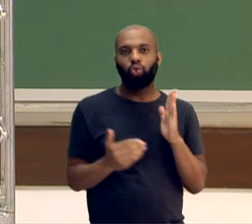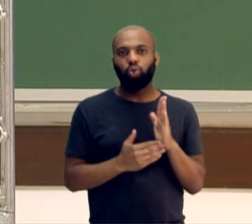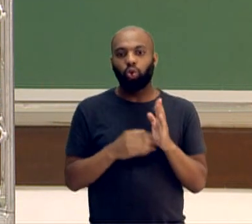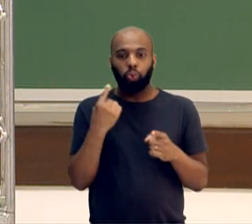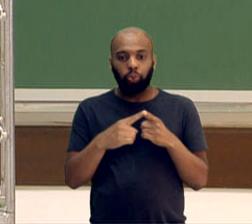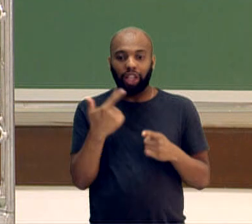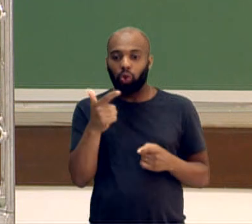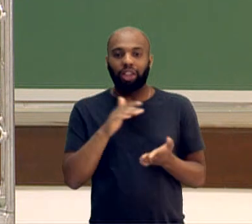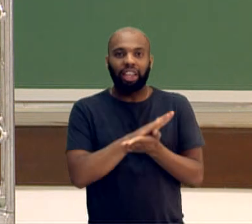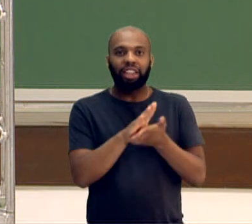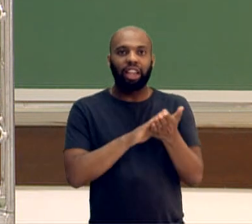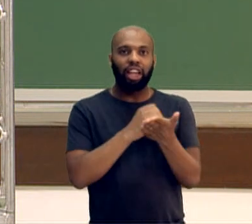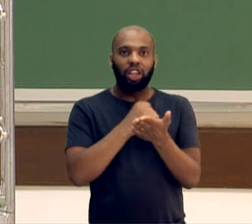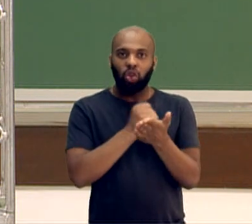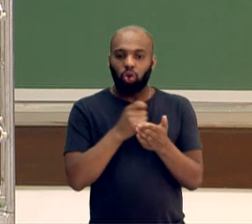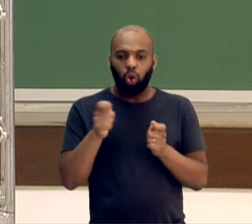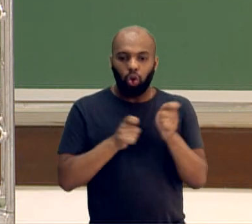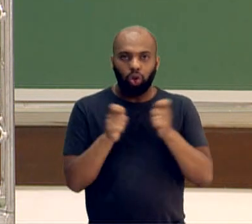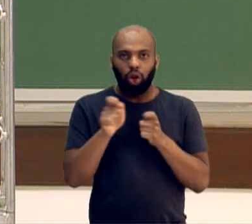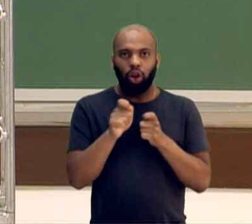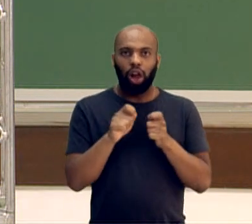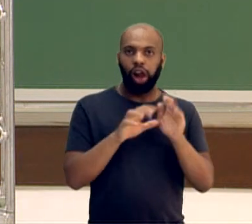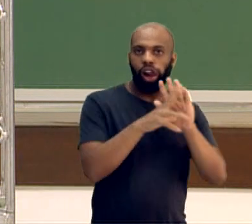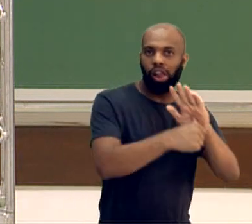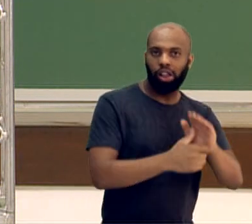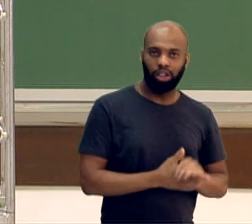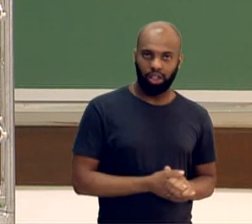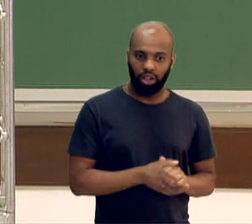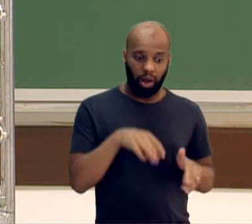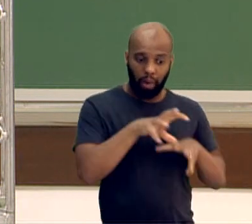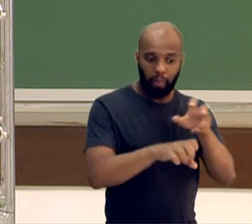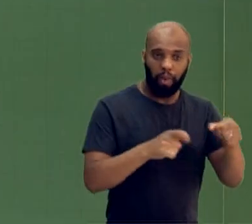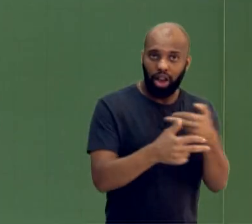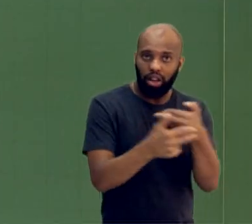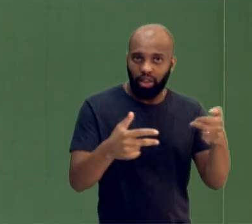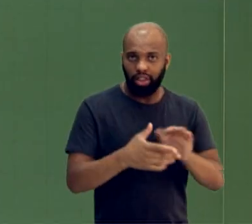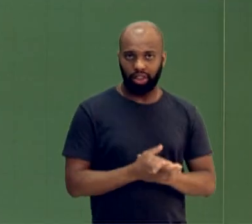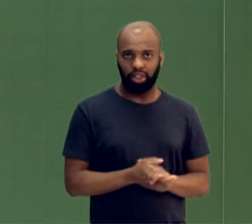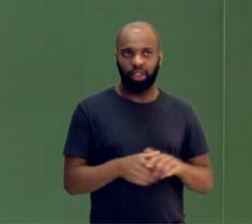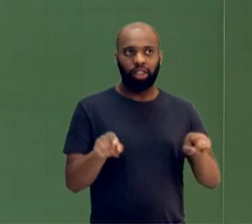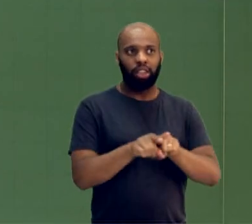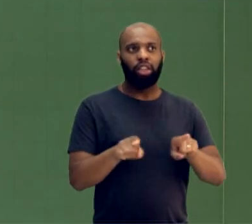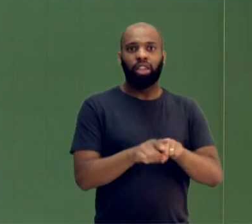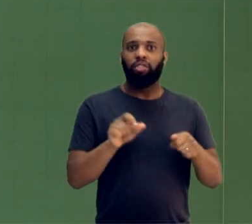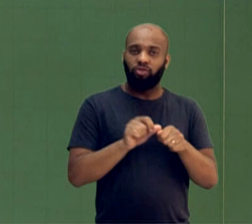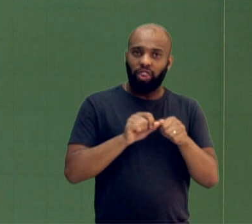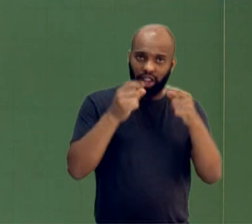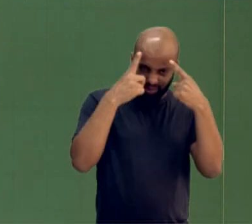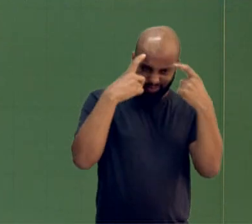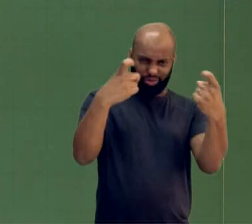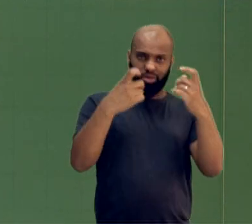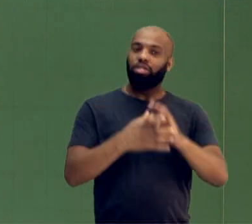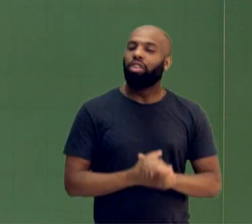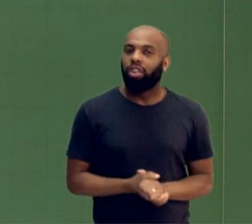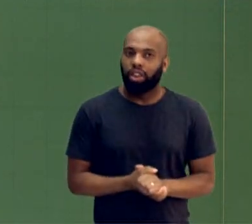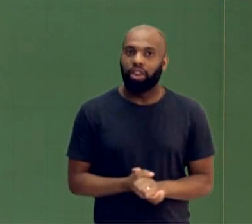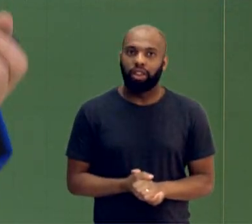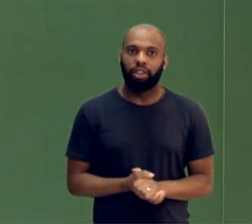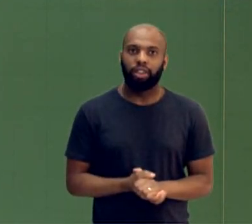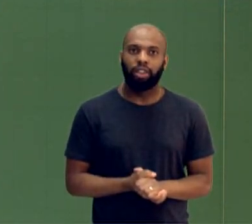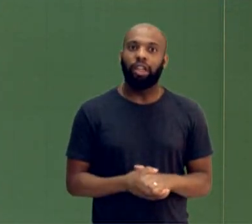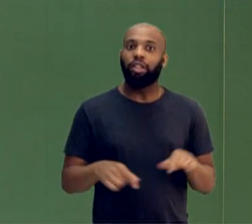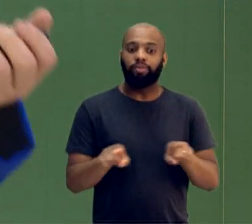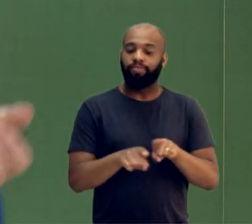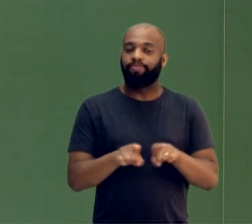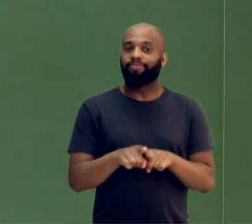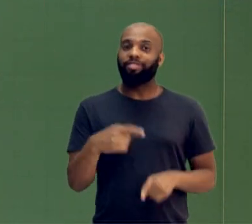controla, o homem faz saque. O homem saqueia, o homem ele causa violência. Você